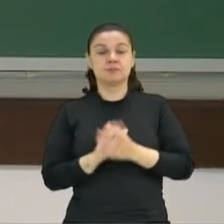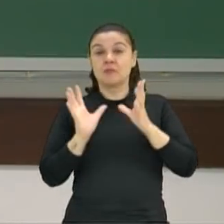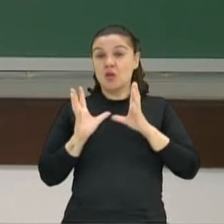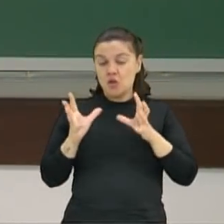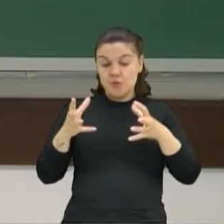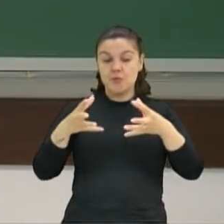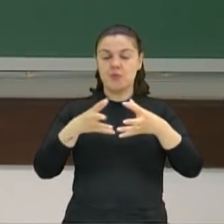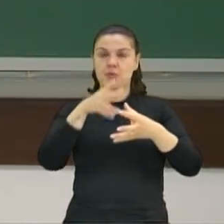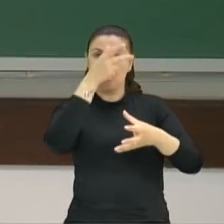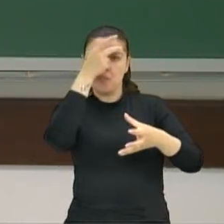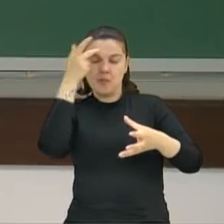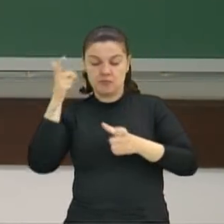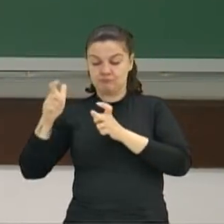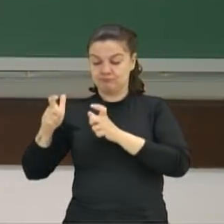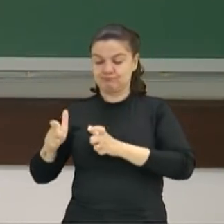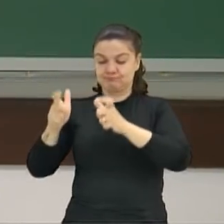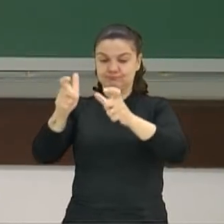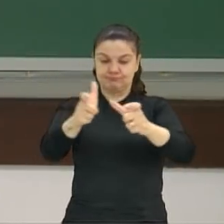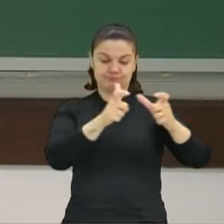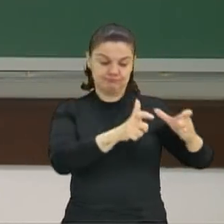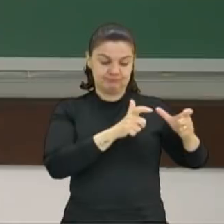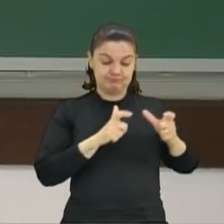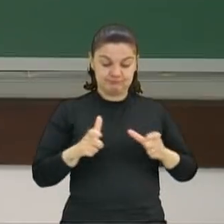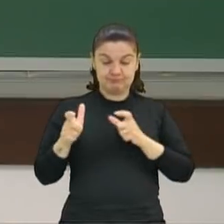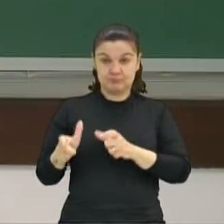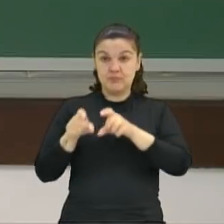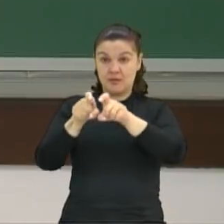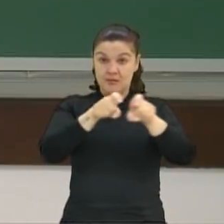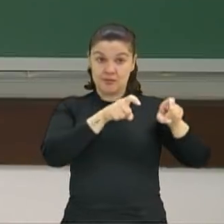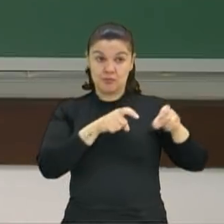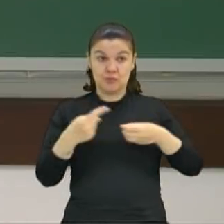eles se unem em prol de um bem comum.